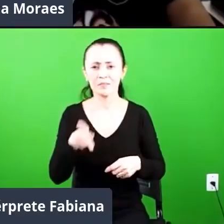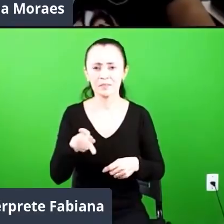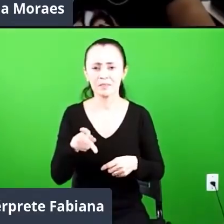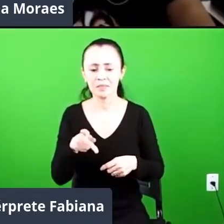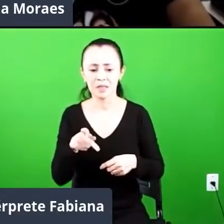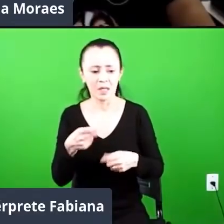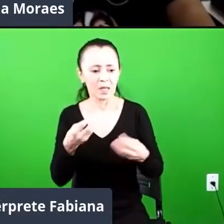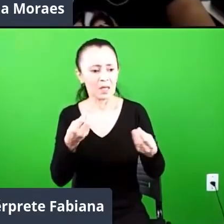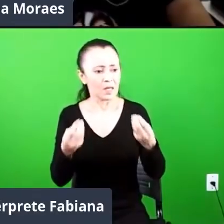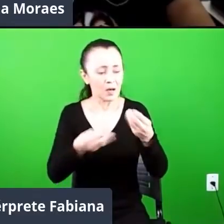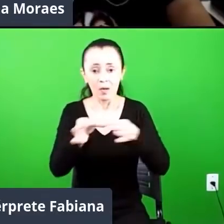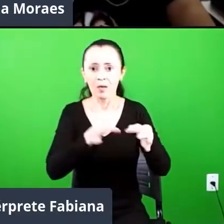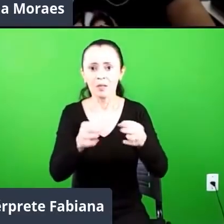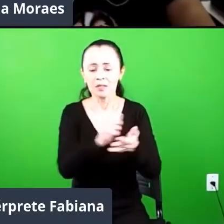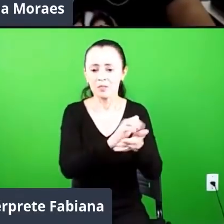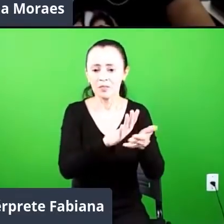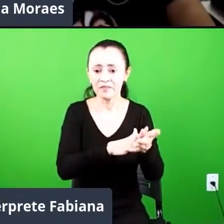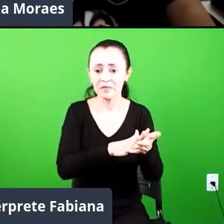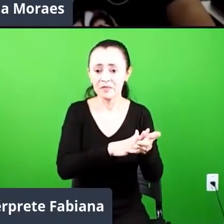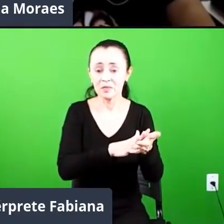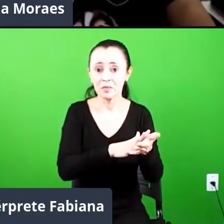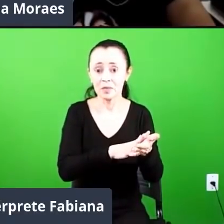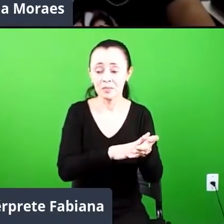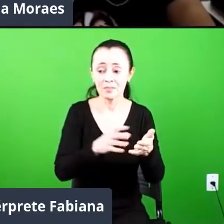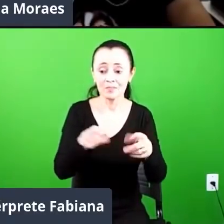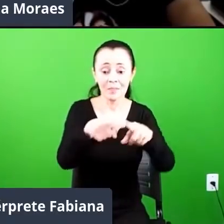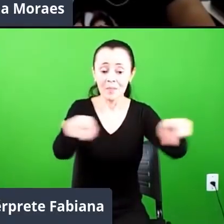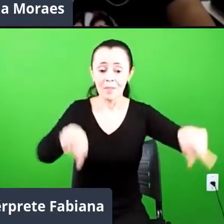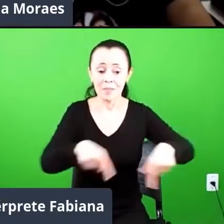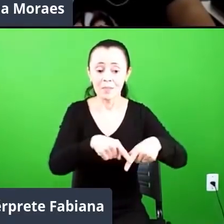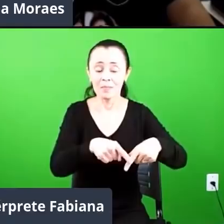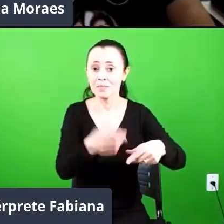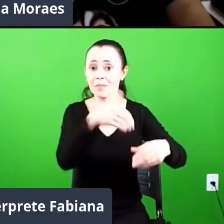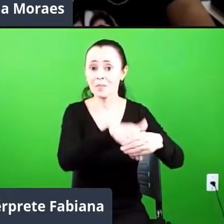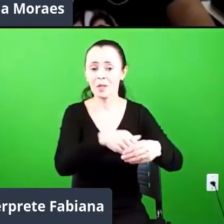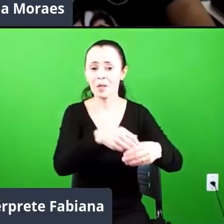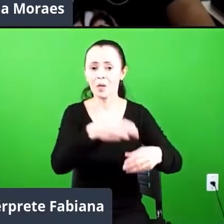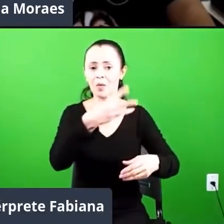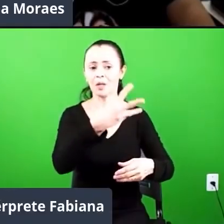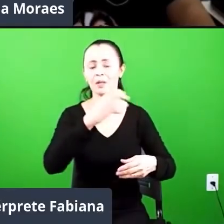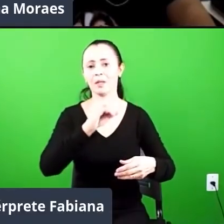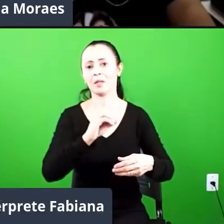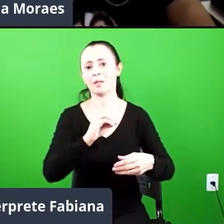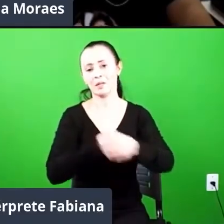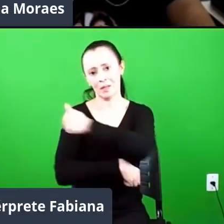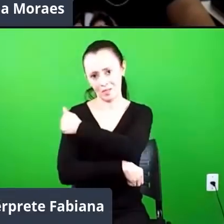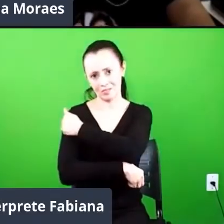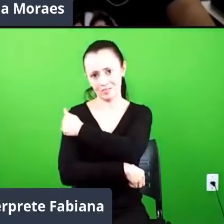vai chamar a atenção dos meus 30 alunos da sala de aula. Porque dentro de uma sala de aula, nós temos um aluno que